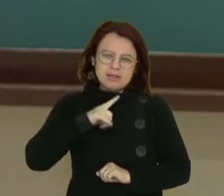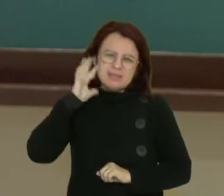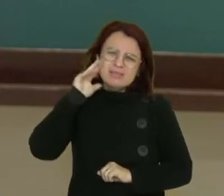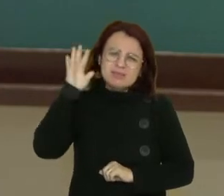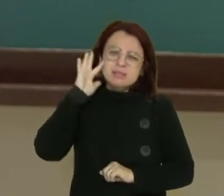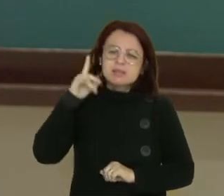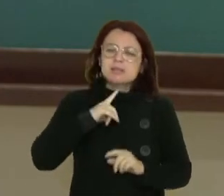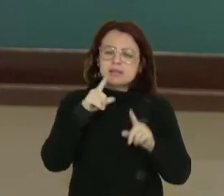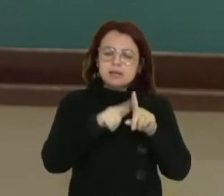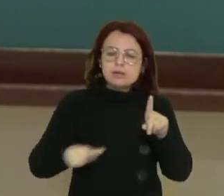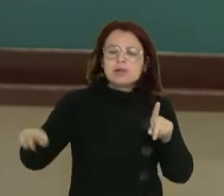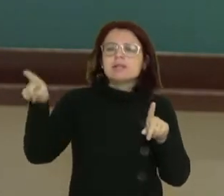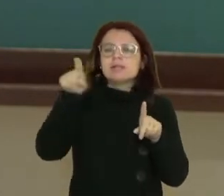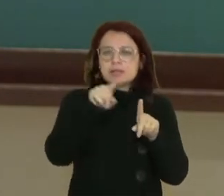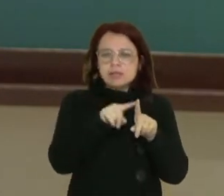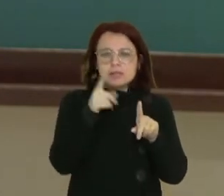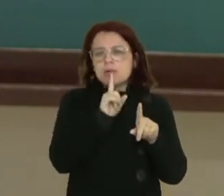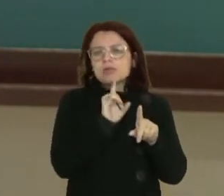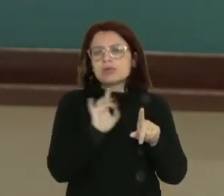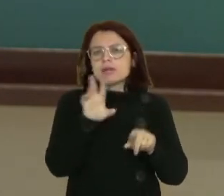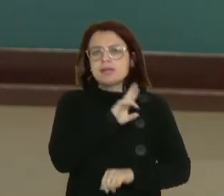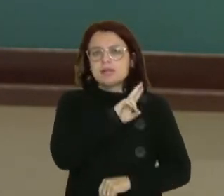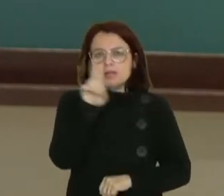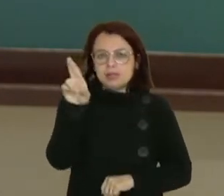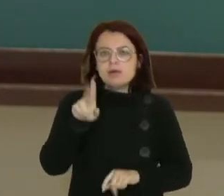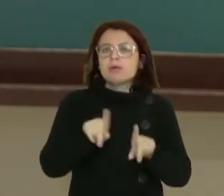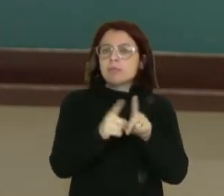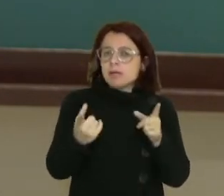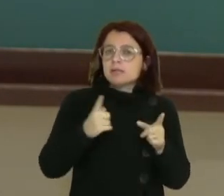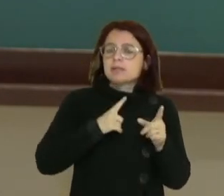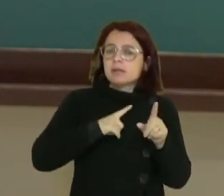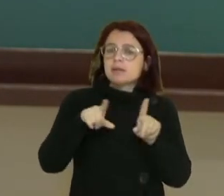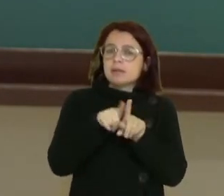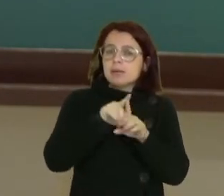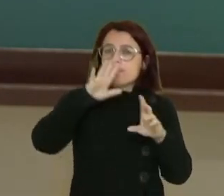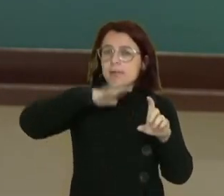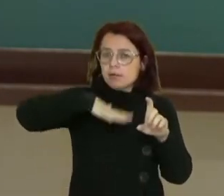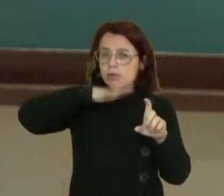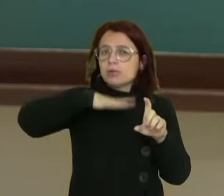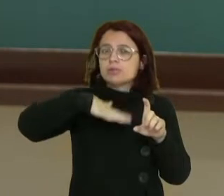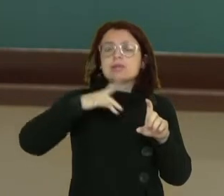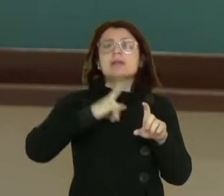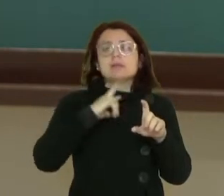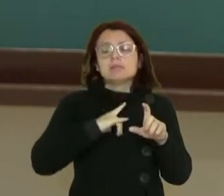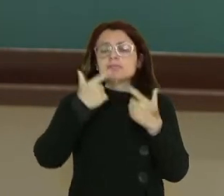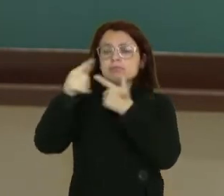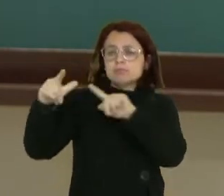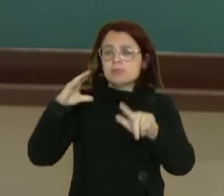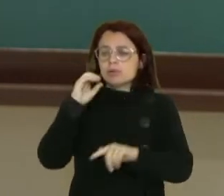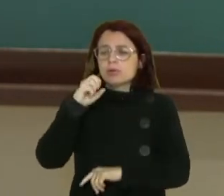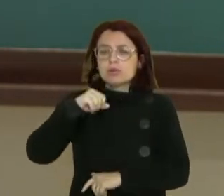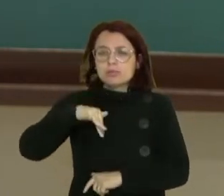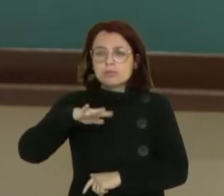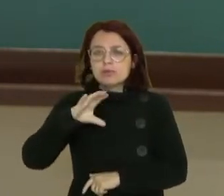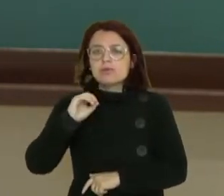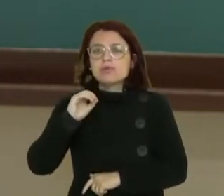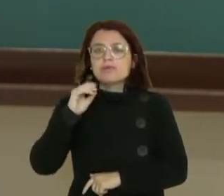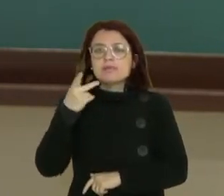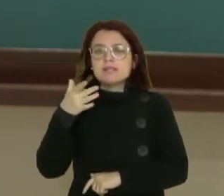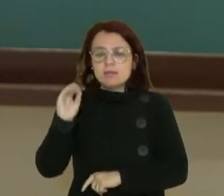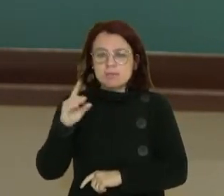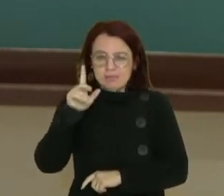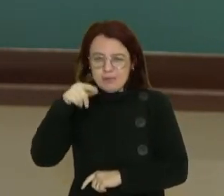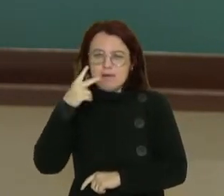na origem não só das religiões, como das mitologias e também das cosmovisões.